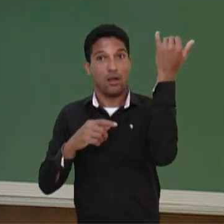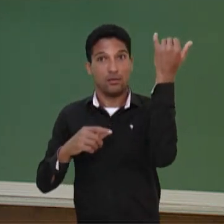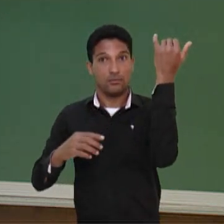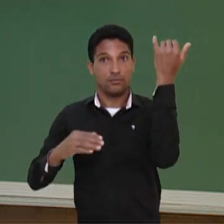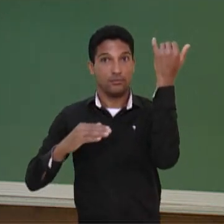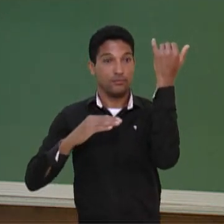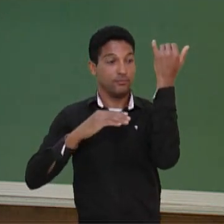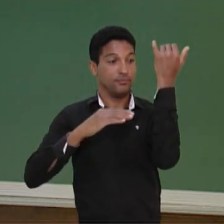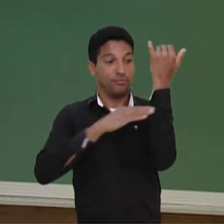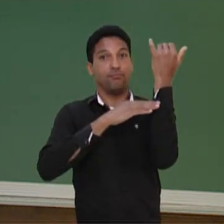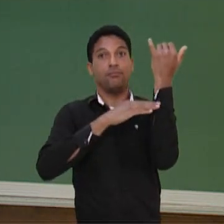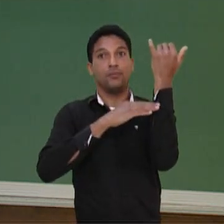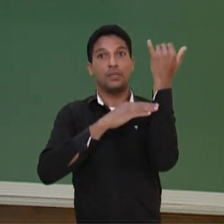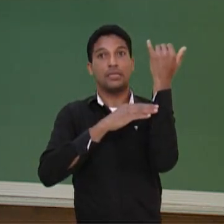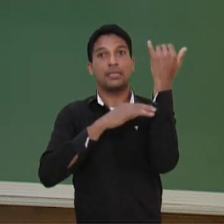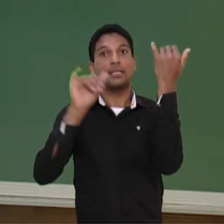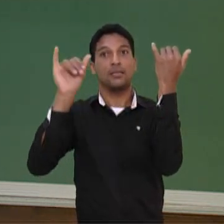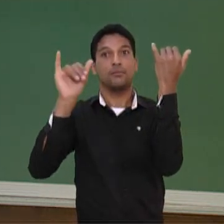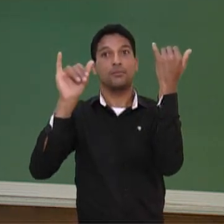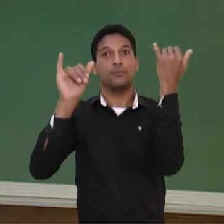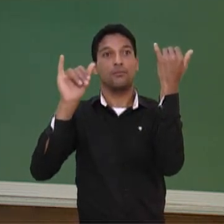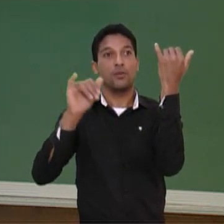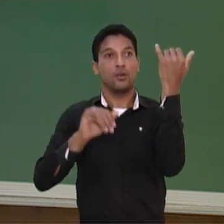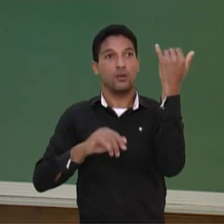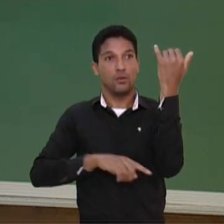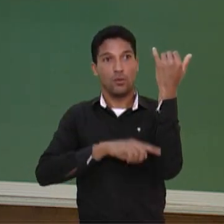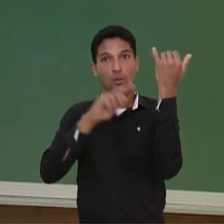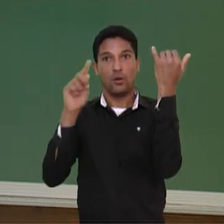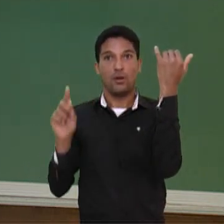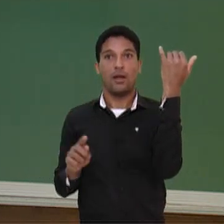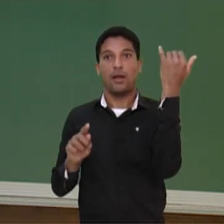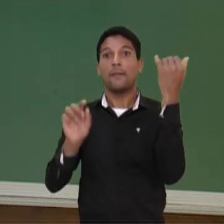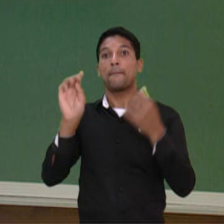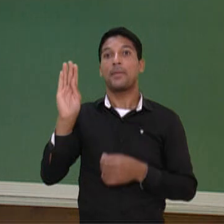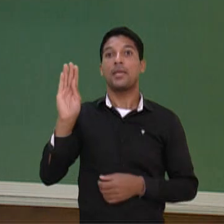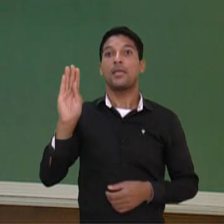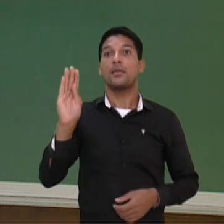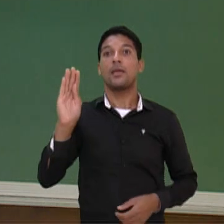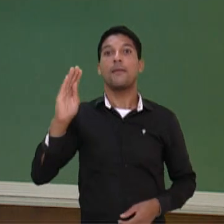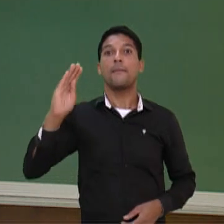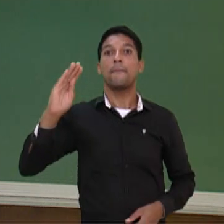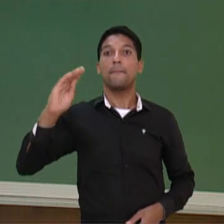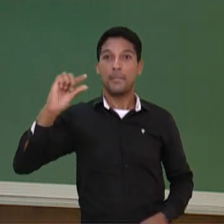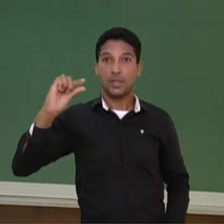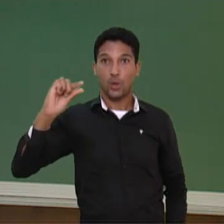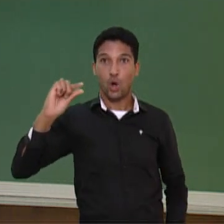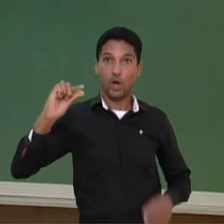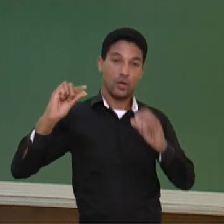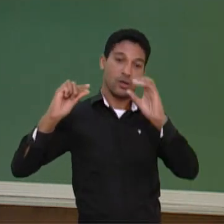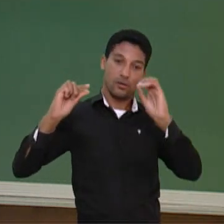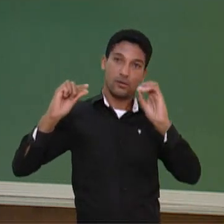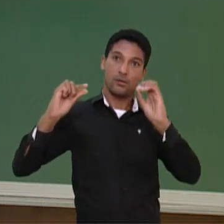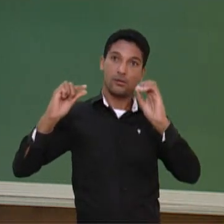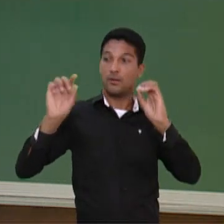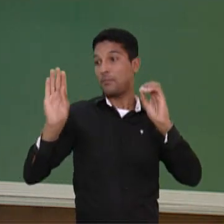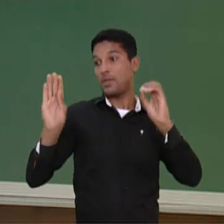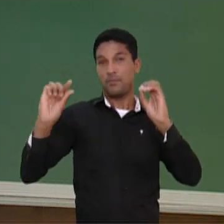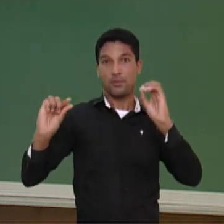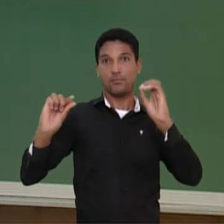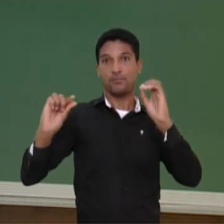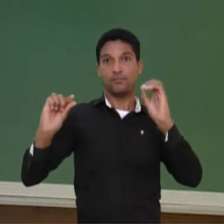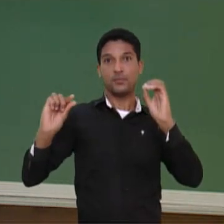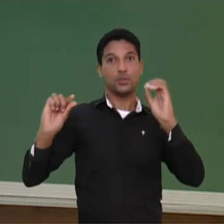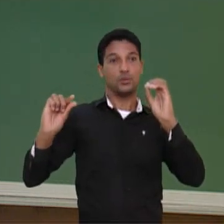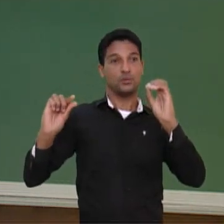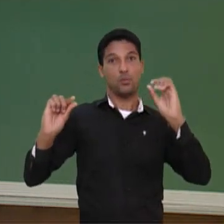encontrei o eixo Y. Olha só, B menor que zero. certo? Concavidade voltada para onde?